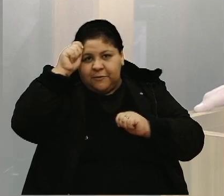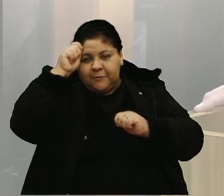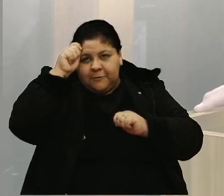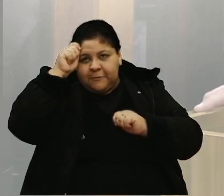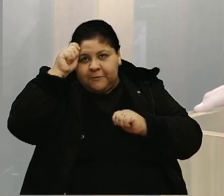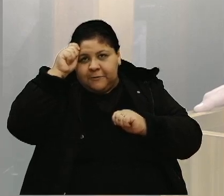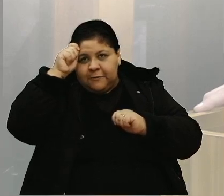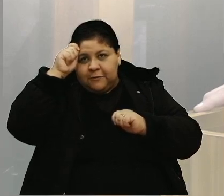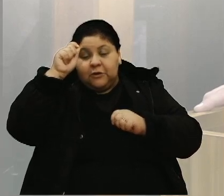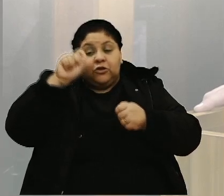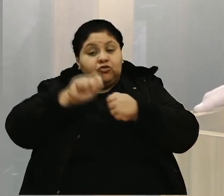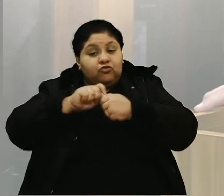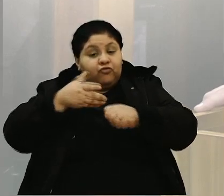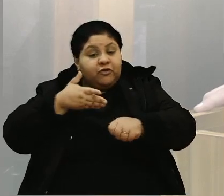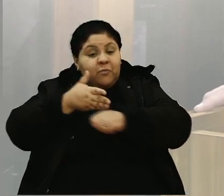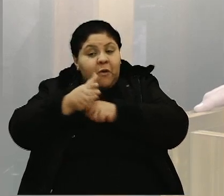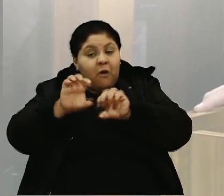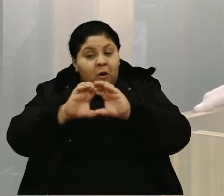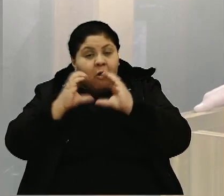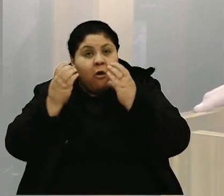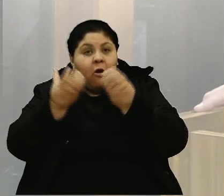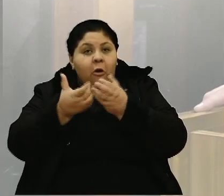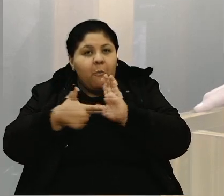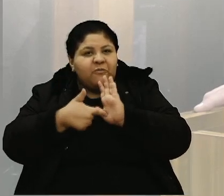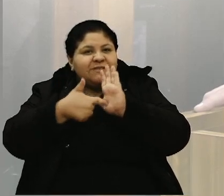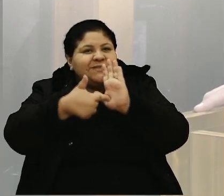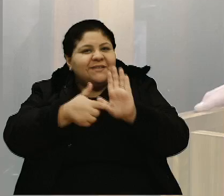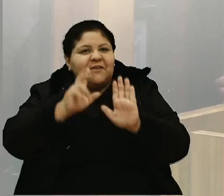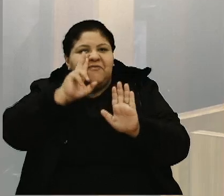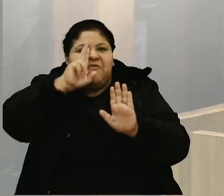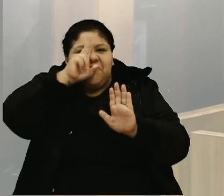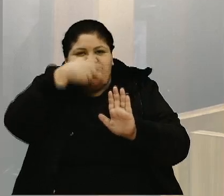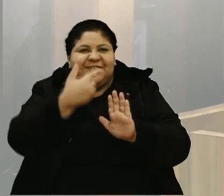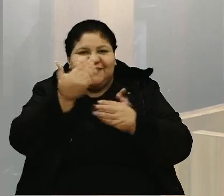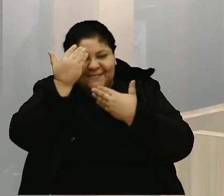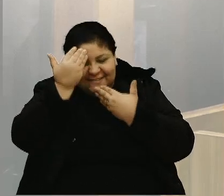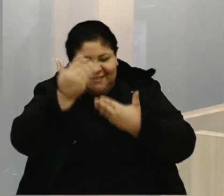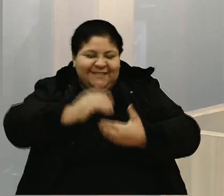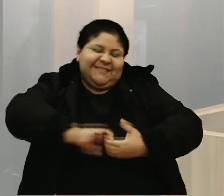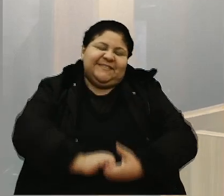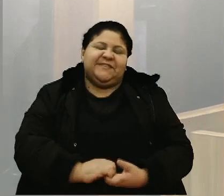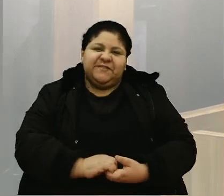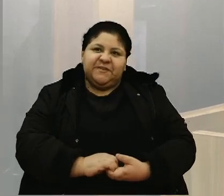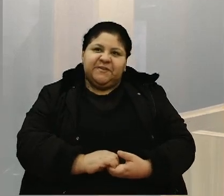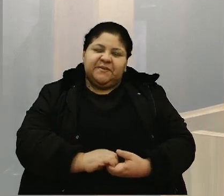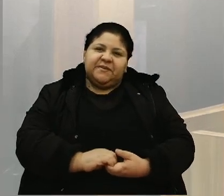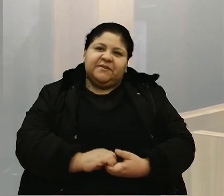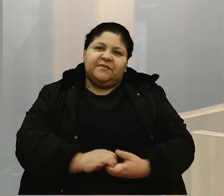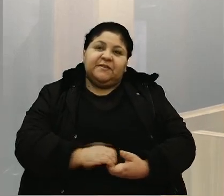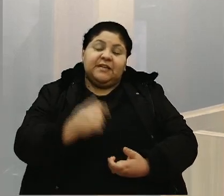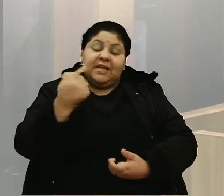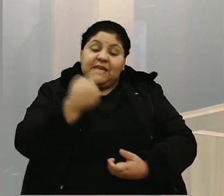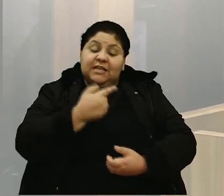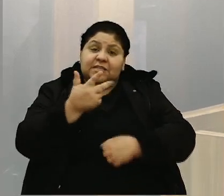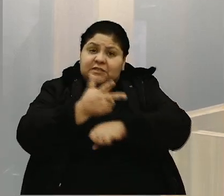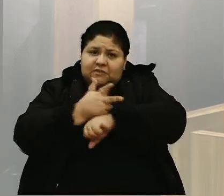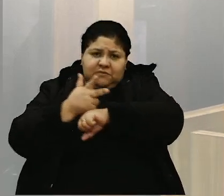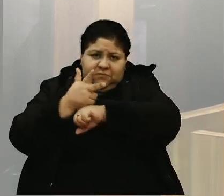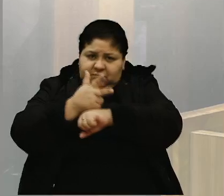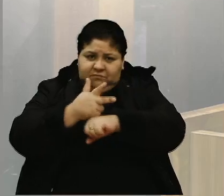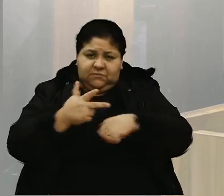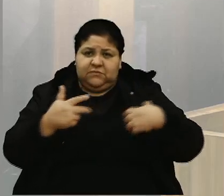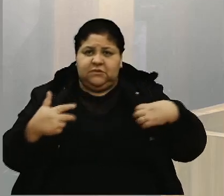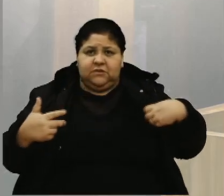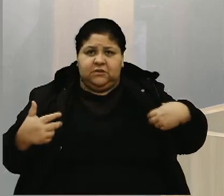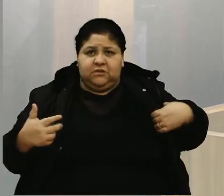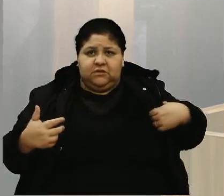da comunidade mostrando a sua força. Era isso aí, obrigado, Fabiano. Esse vídeo que eu acabei de